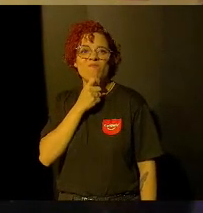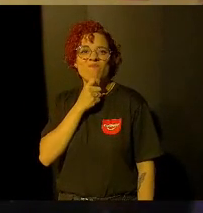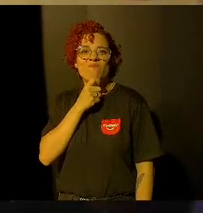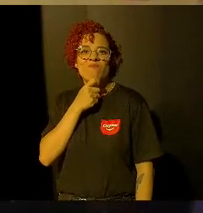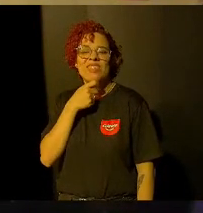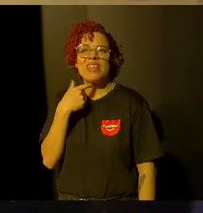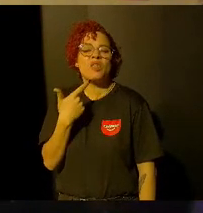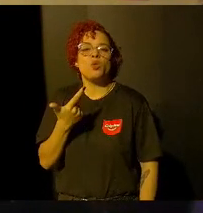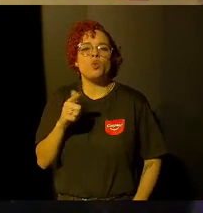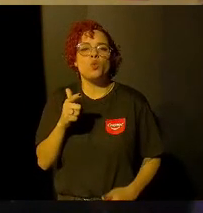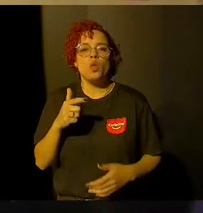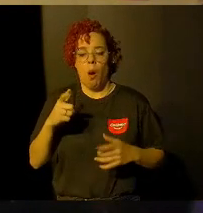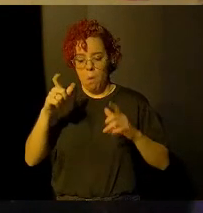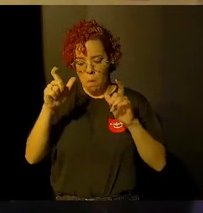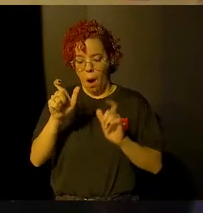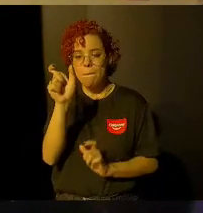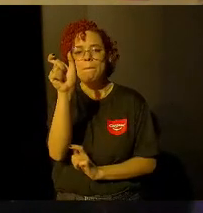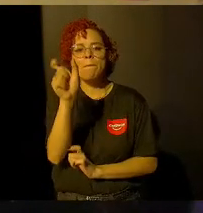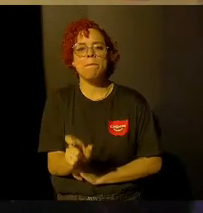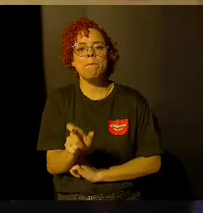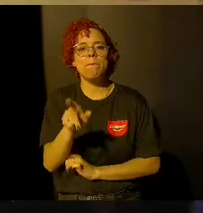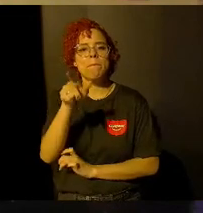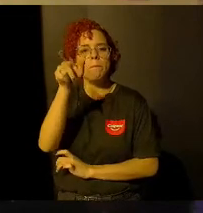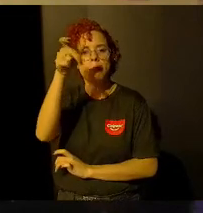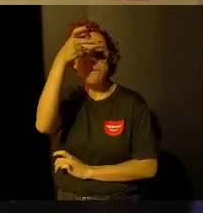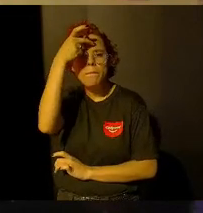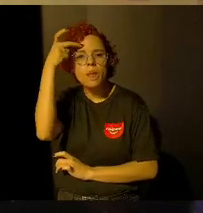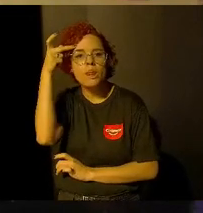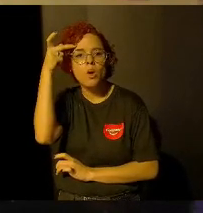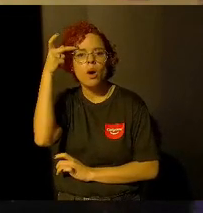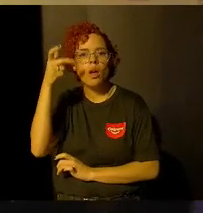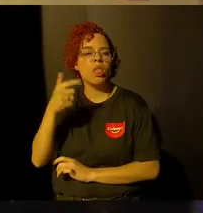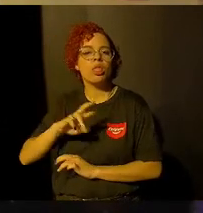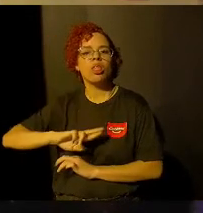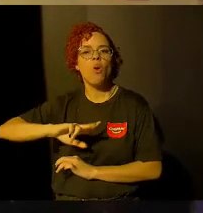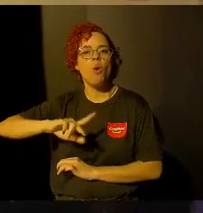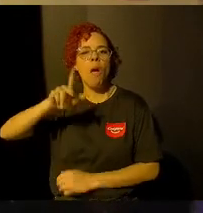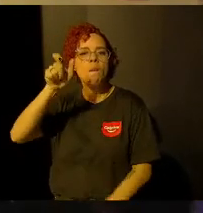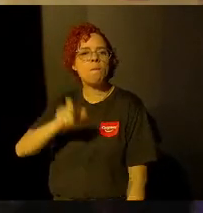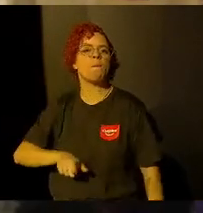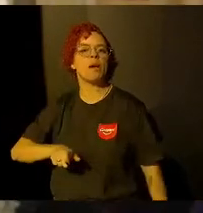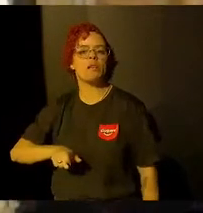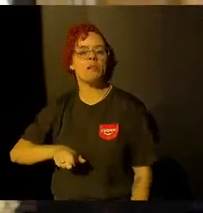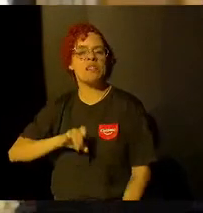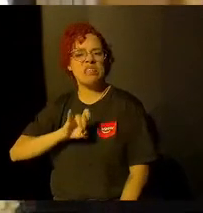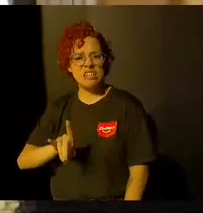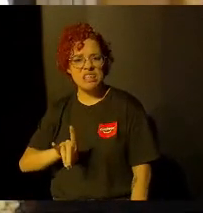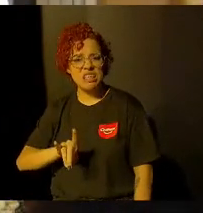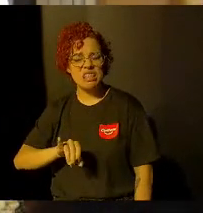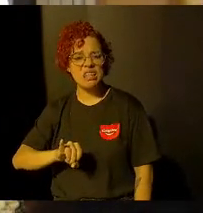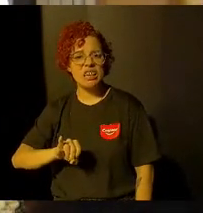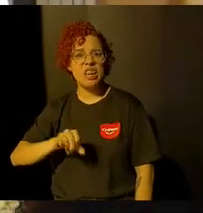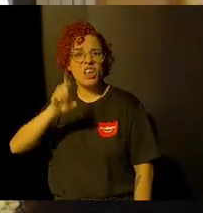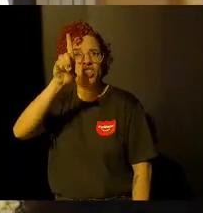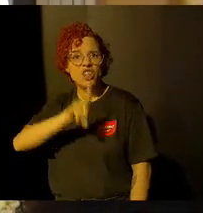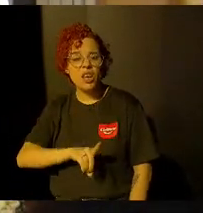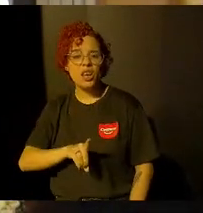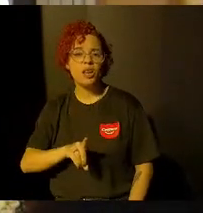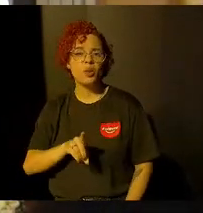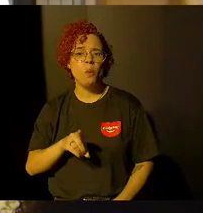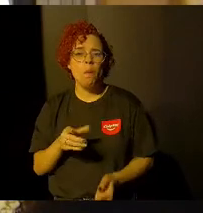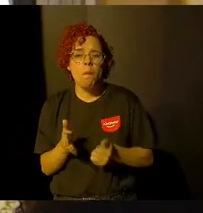de pessoa no Brasil se a gente não tem status de pessoa se os direitos mínimos ainda não são